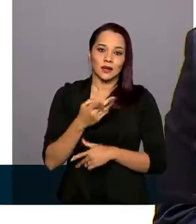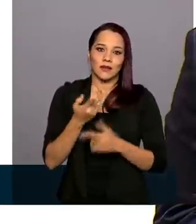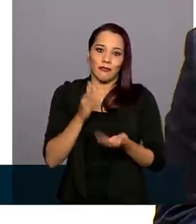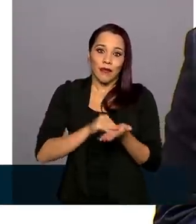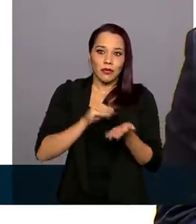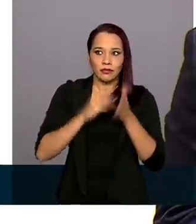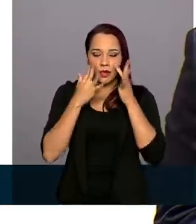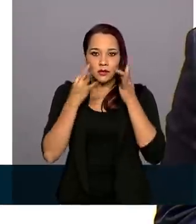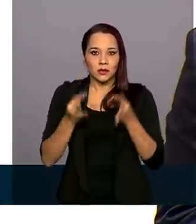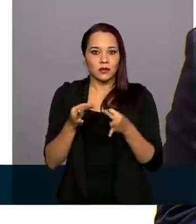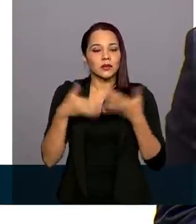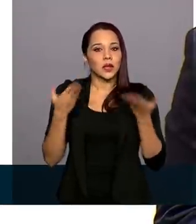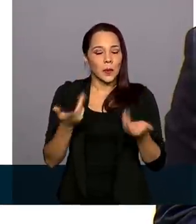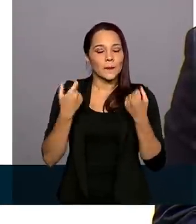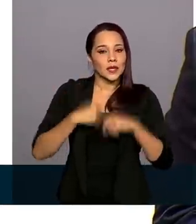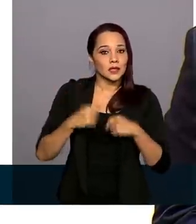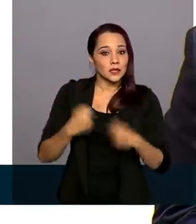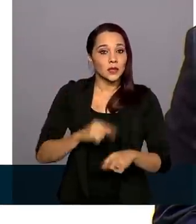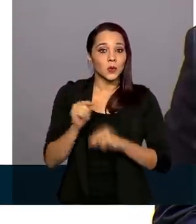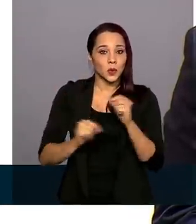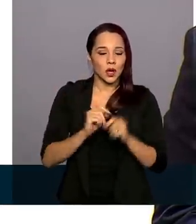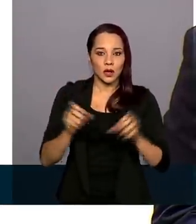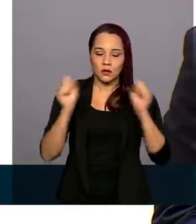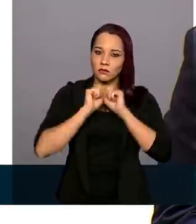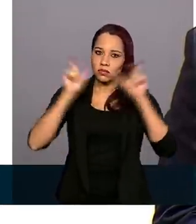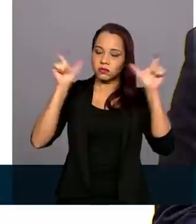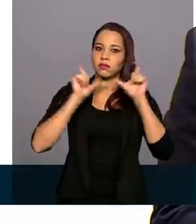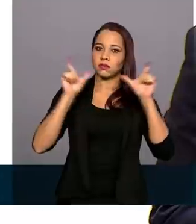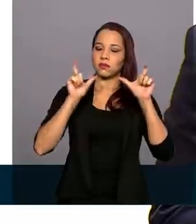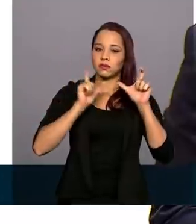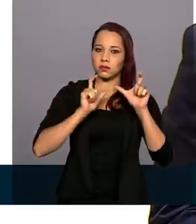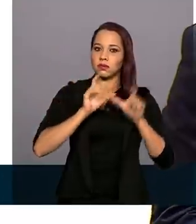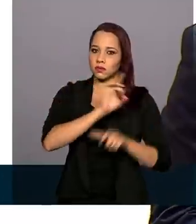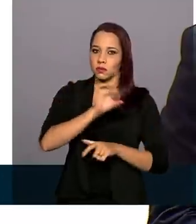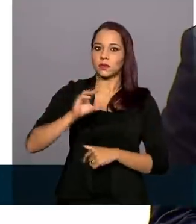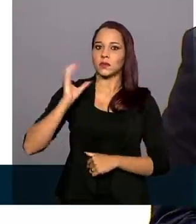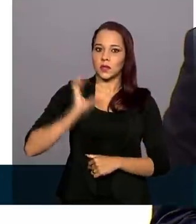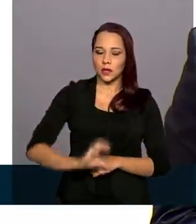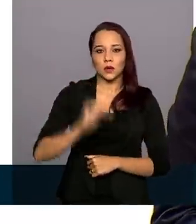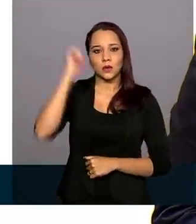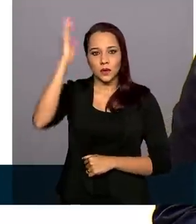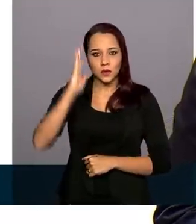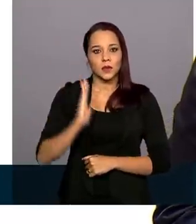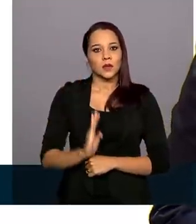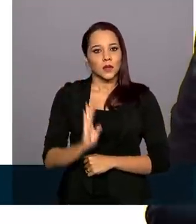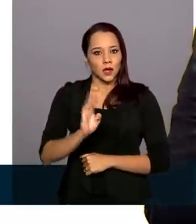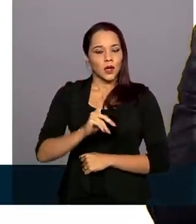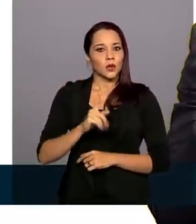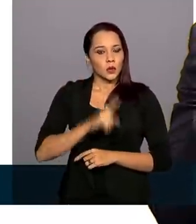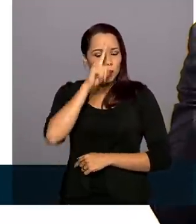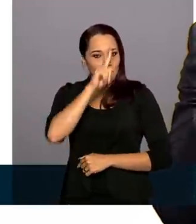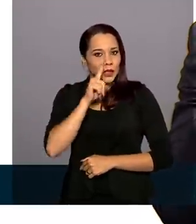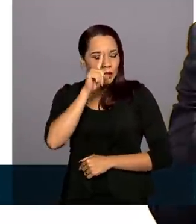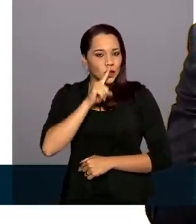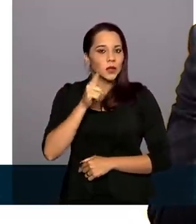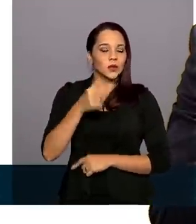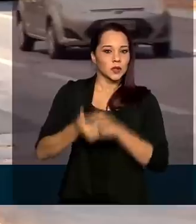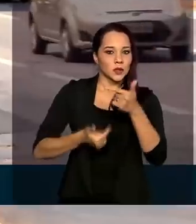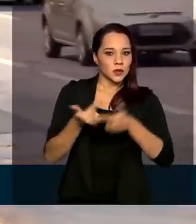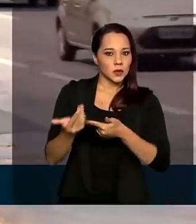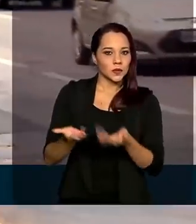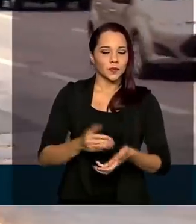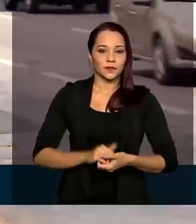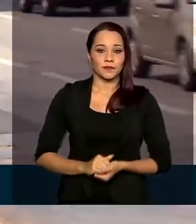prominente e imperativa de despertarmos no nosso cidadão, no brasileiro, os riscos envolvidos nessa atividade.